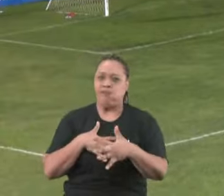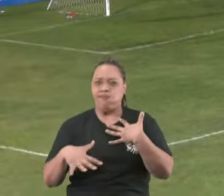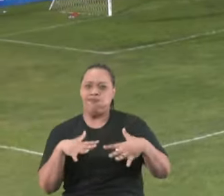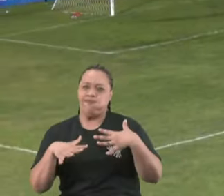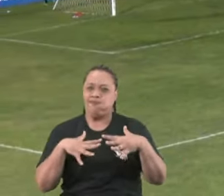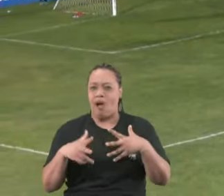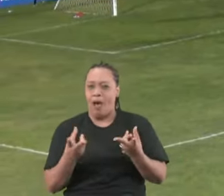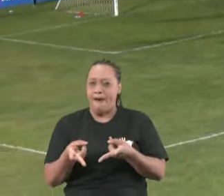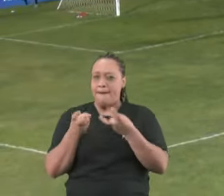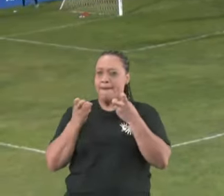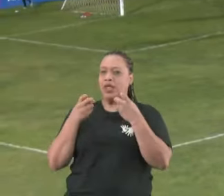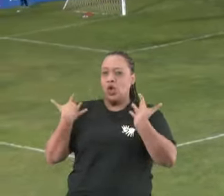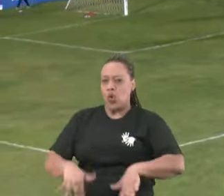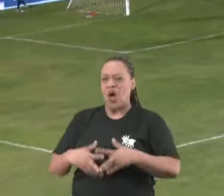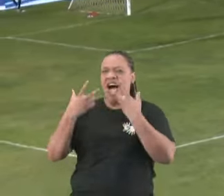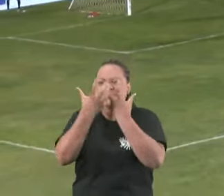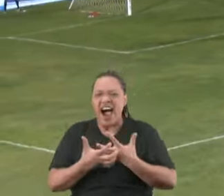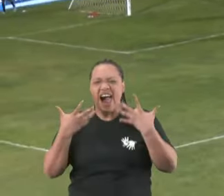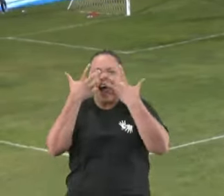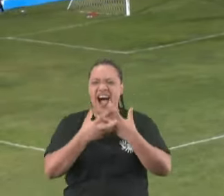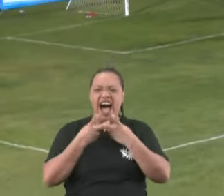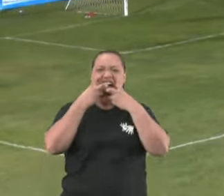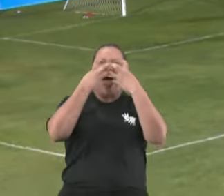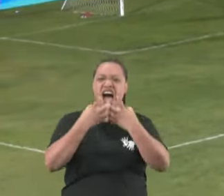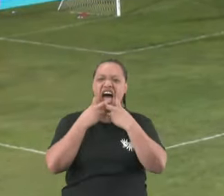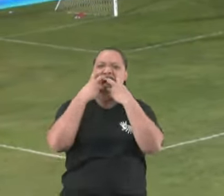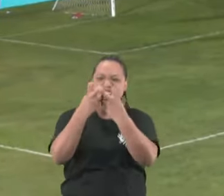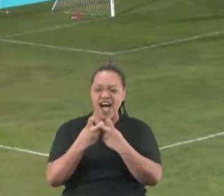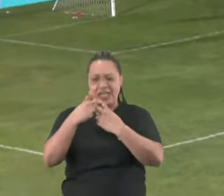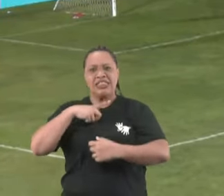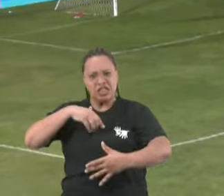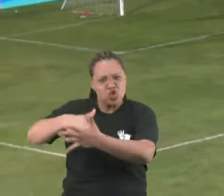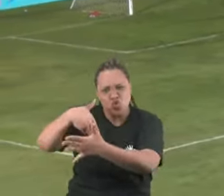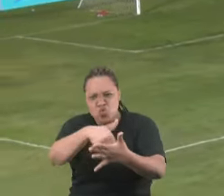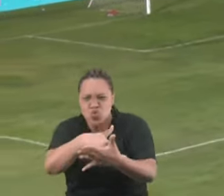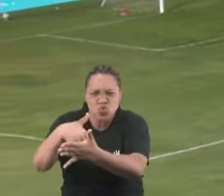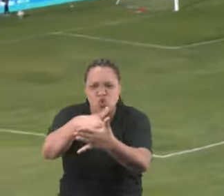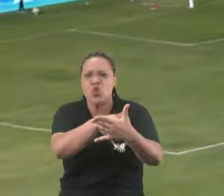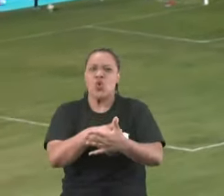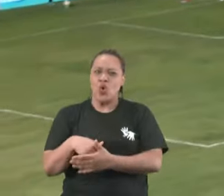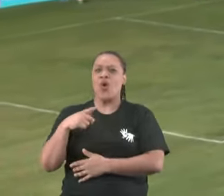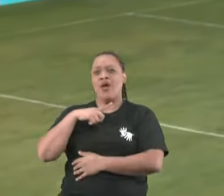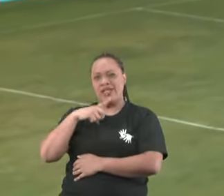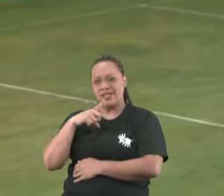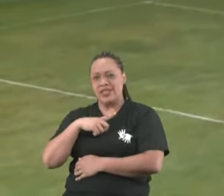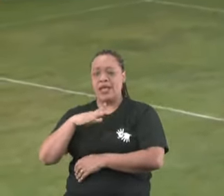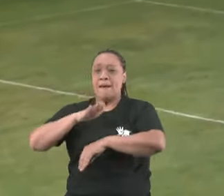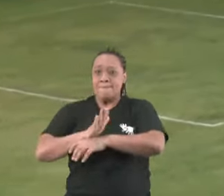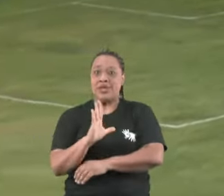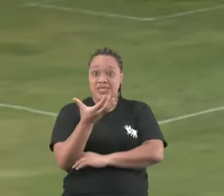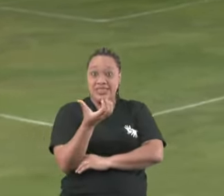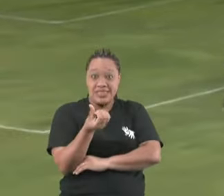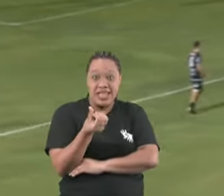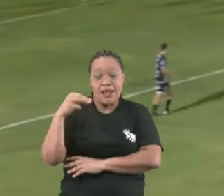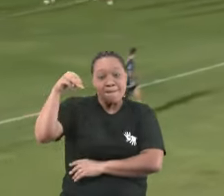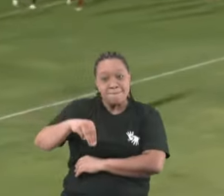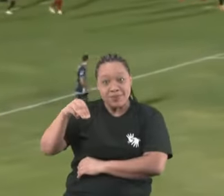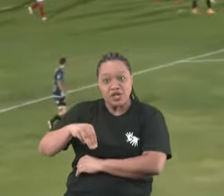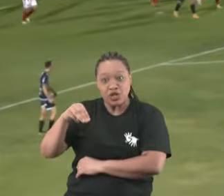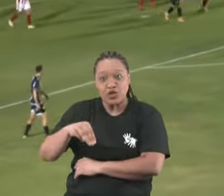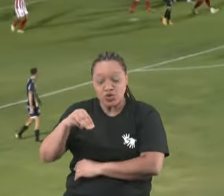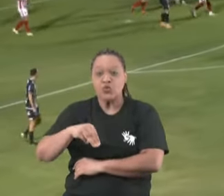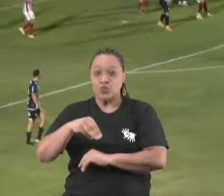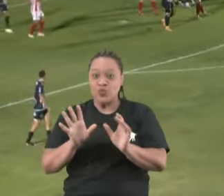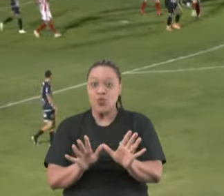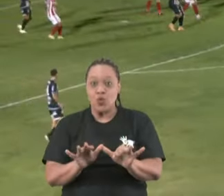pede, canta, canta, ajuda nós, ainda tem jogo. Tem acréscimo, são mais 6 minutos, vem o Asa, insiste, sai de